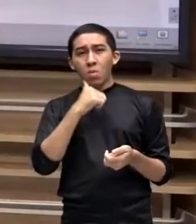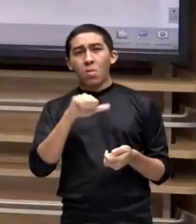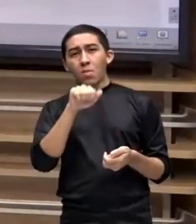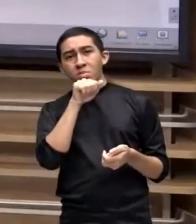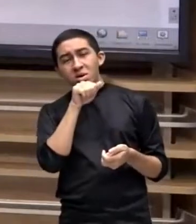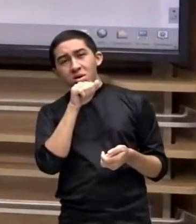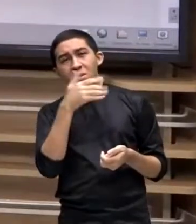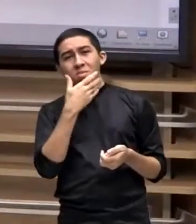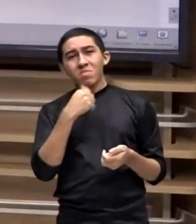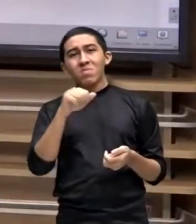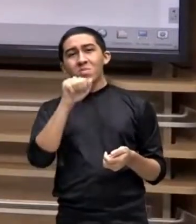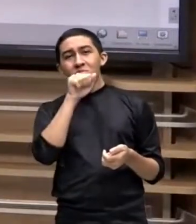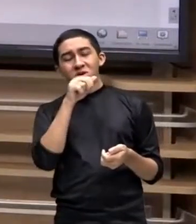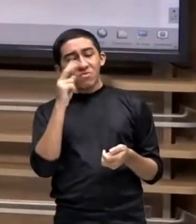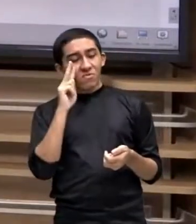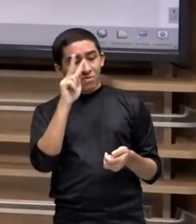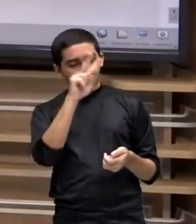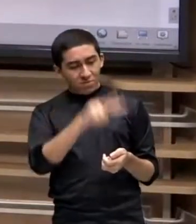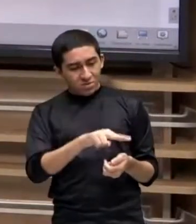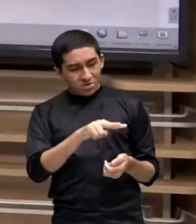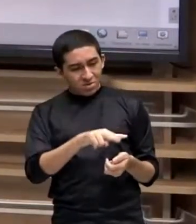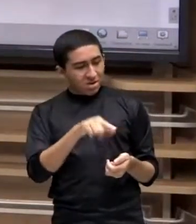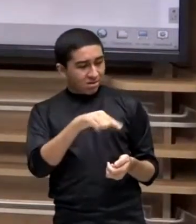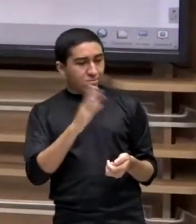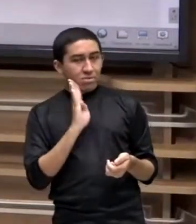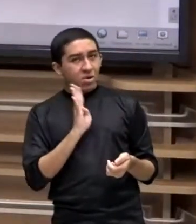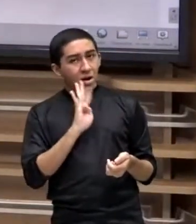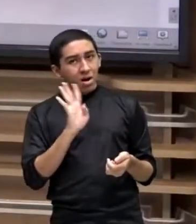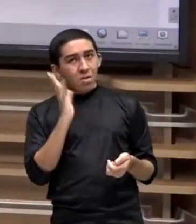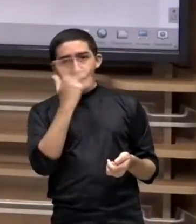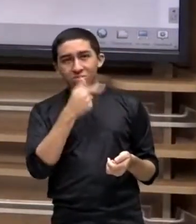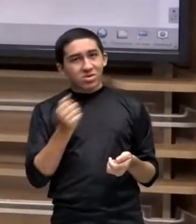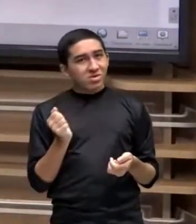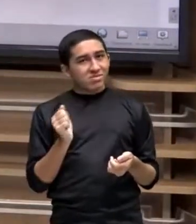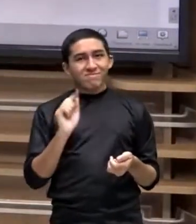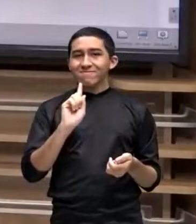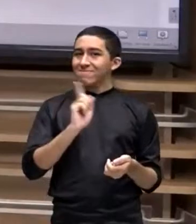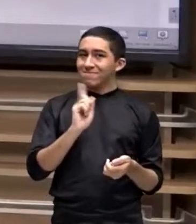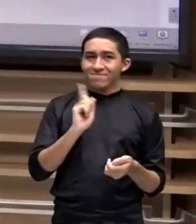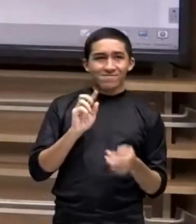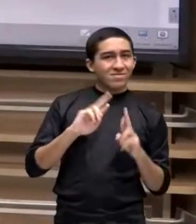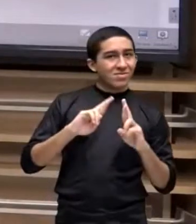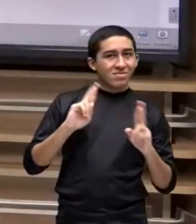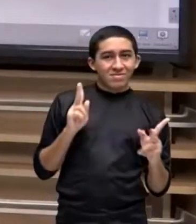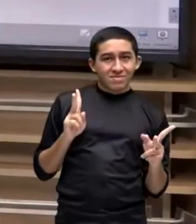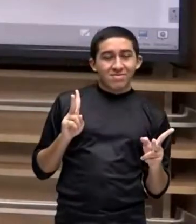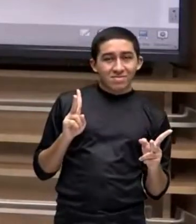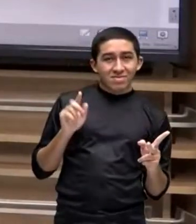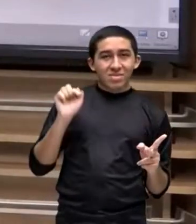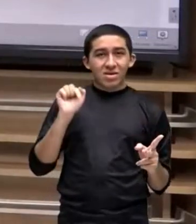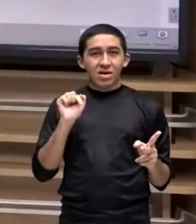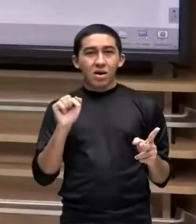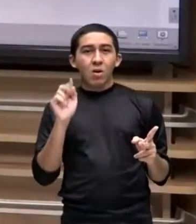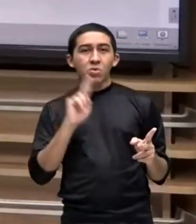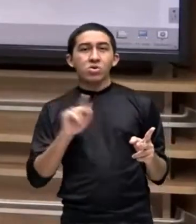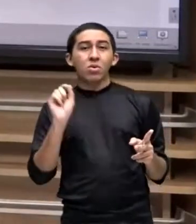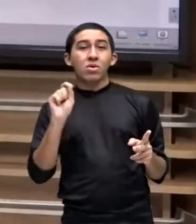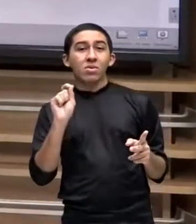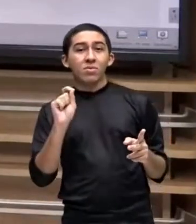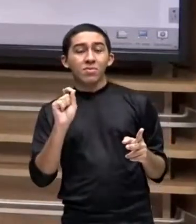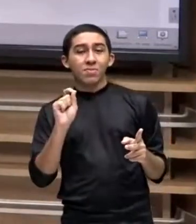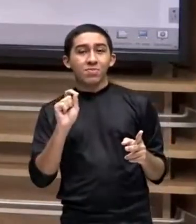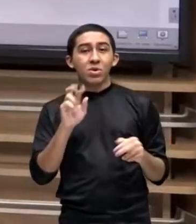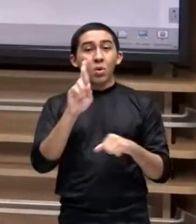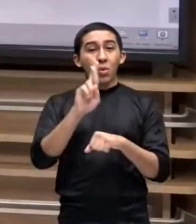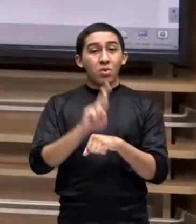a nossa ação, a nossa arte realmente legal, realmente bonita? Não. Na verdade, ela está utilizando deste